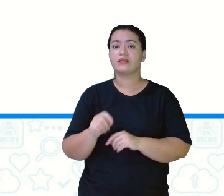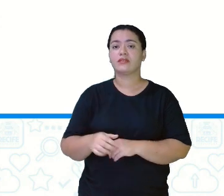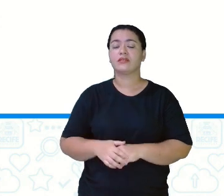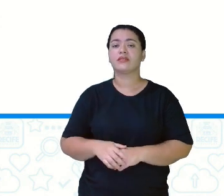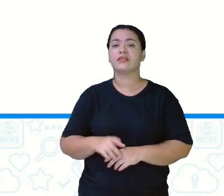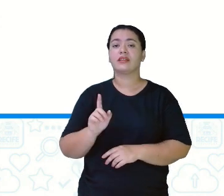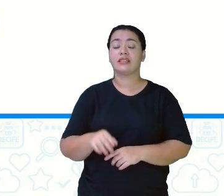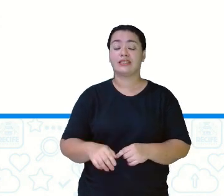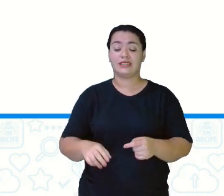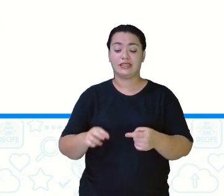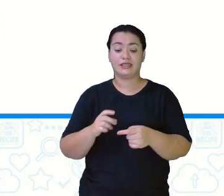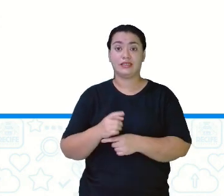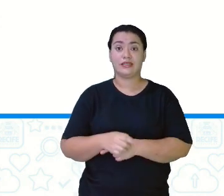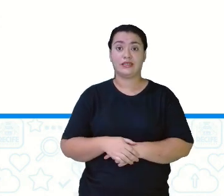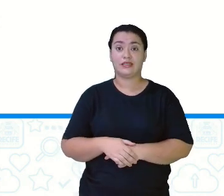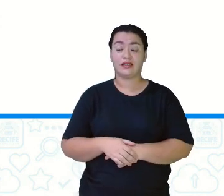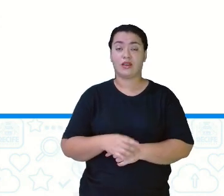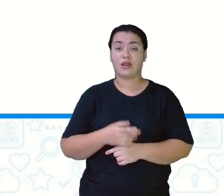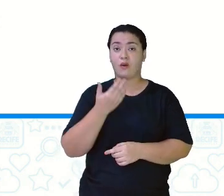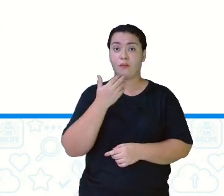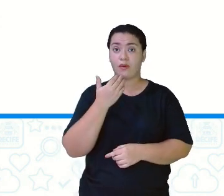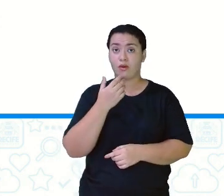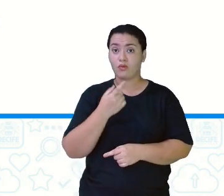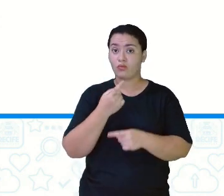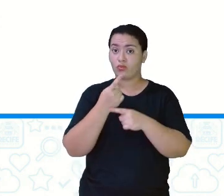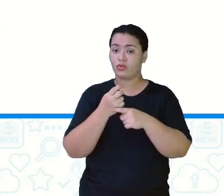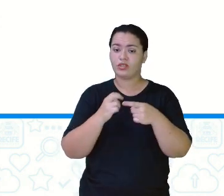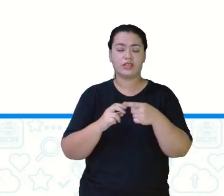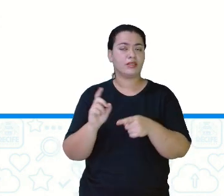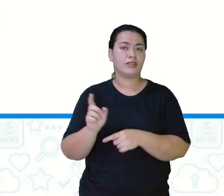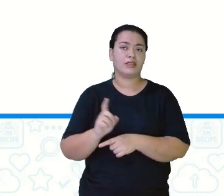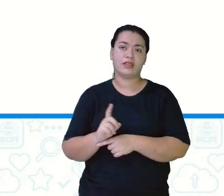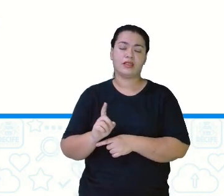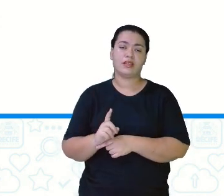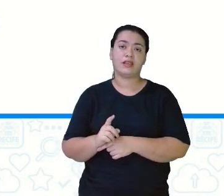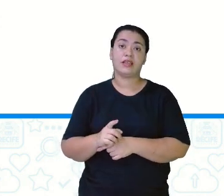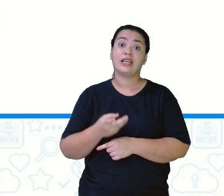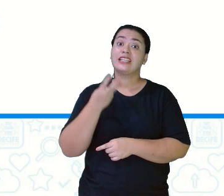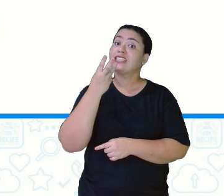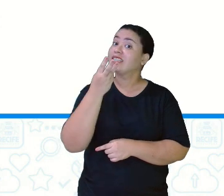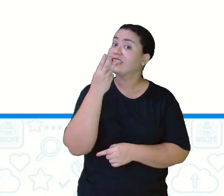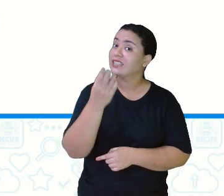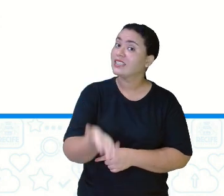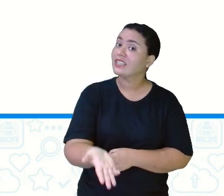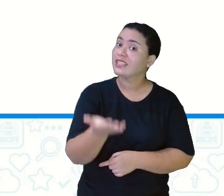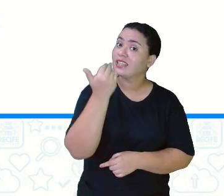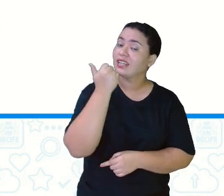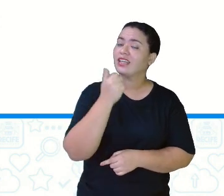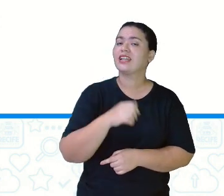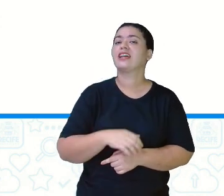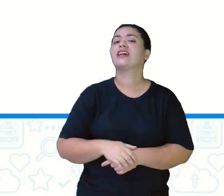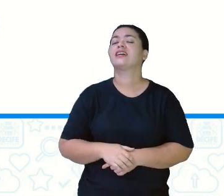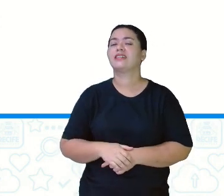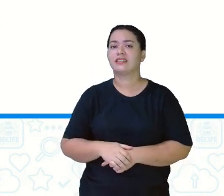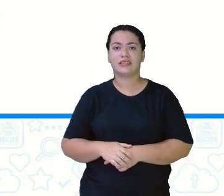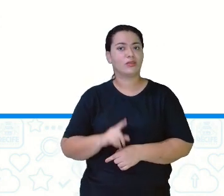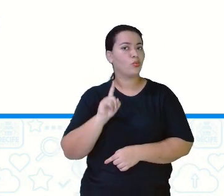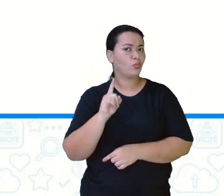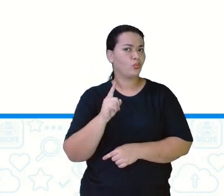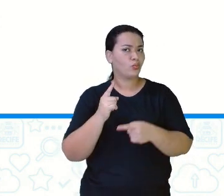5 fatias e ela comeu 1/5. Ela comeu 1/5? Ela comeu 3 fatias. Será que